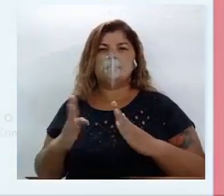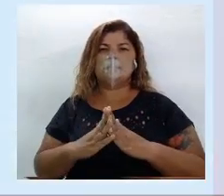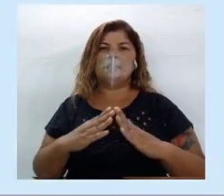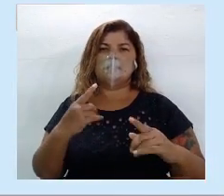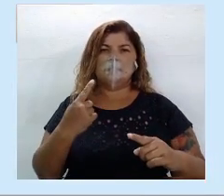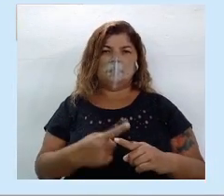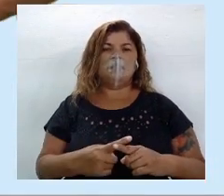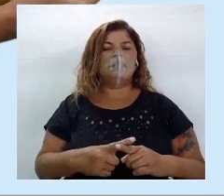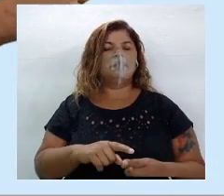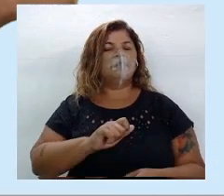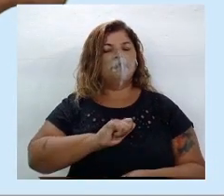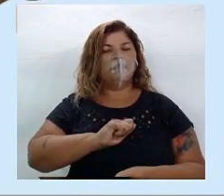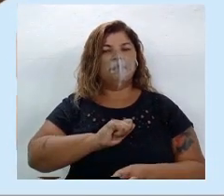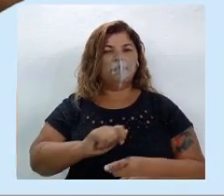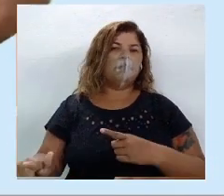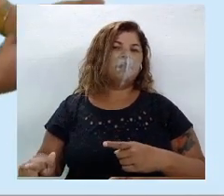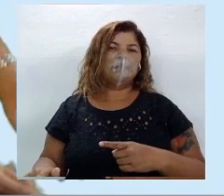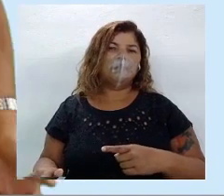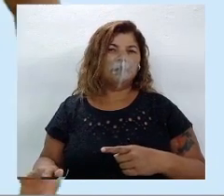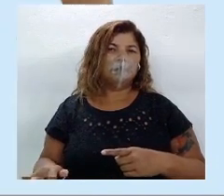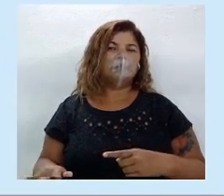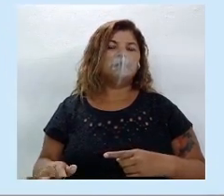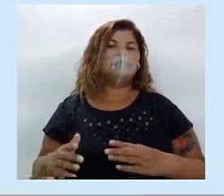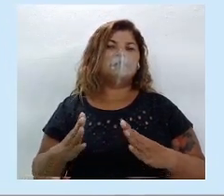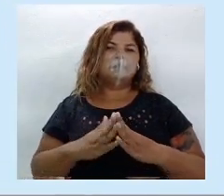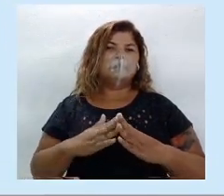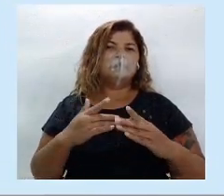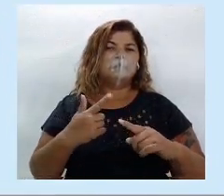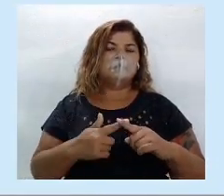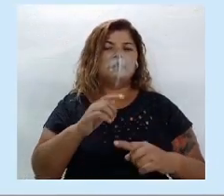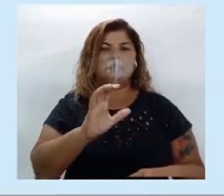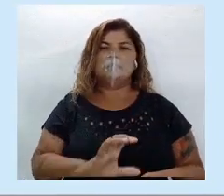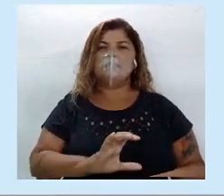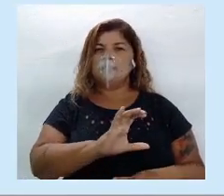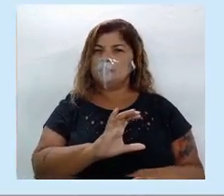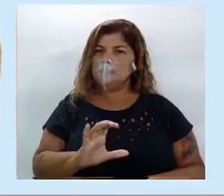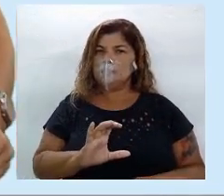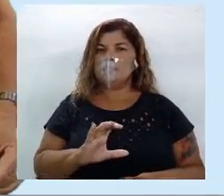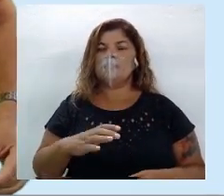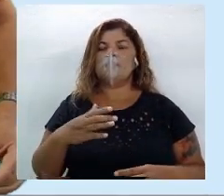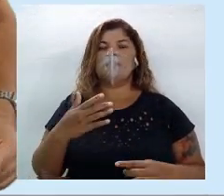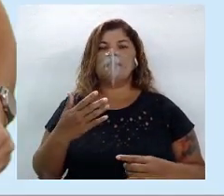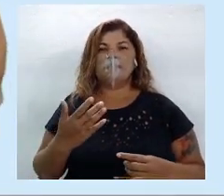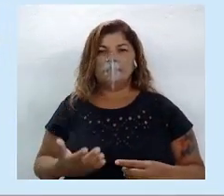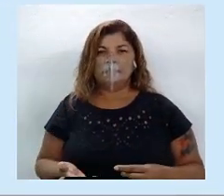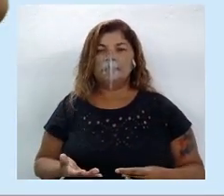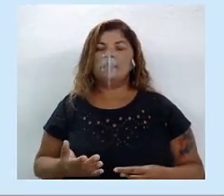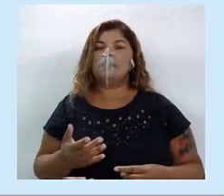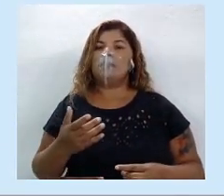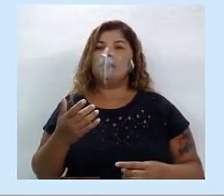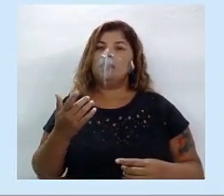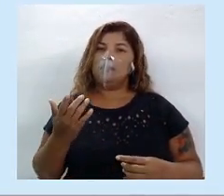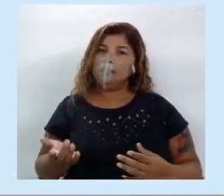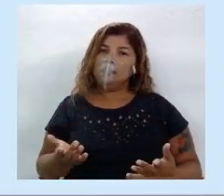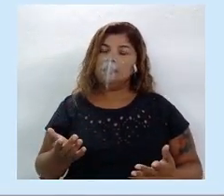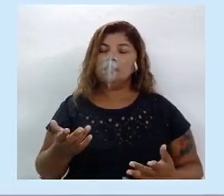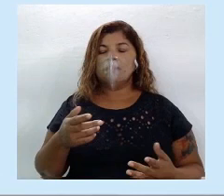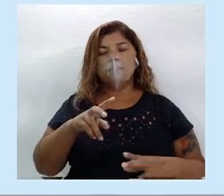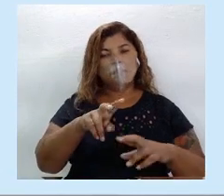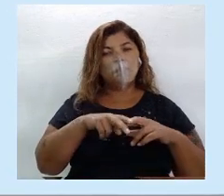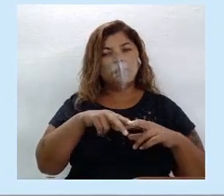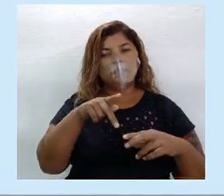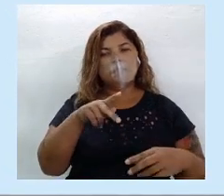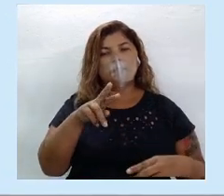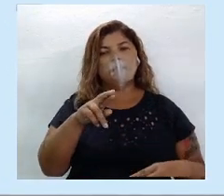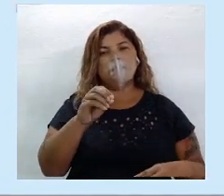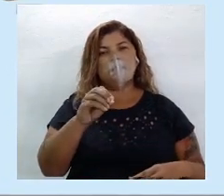seja, ele foi expulso, retirado da Igreja Católica. Então, prestem bem atenção. Então, o termo protestante, como